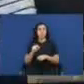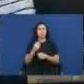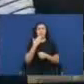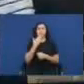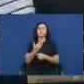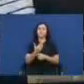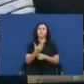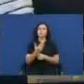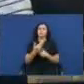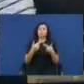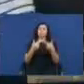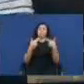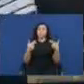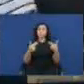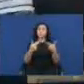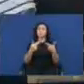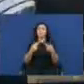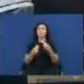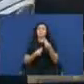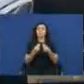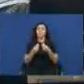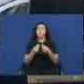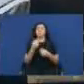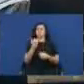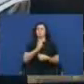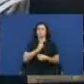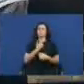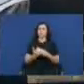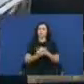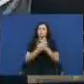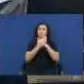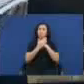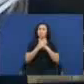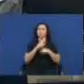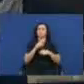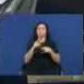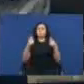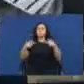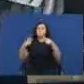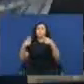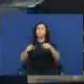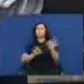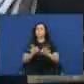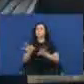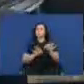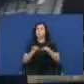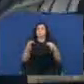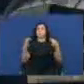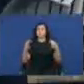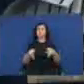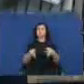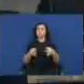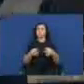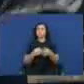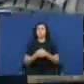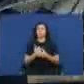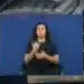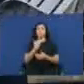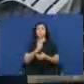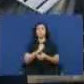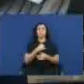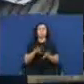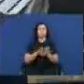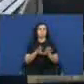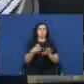solicitei referente a isso e ele disse que dará uma atenção especial ao calçadão, já dizendo que não tenho mais